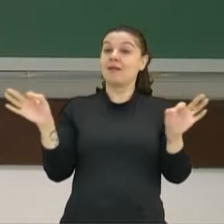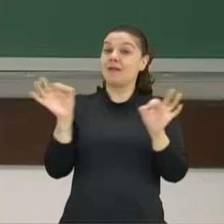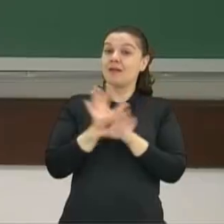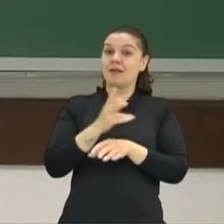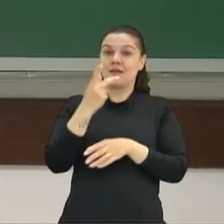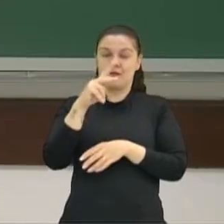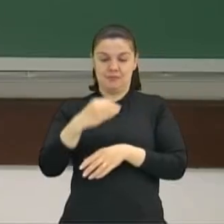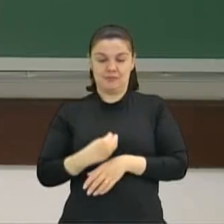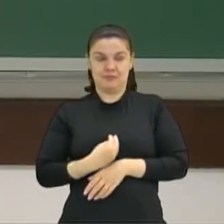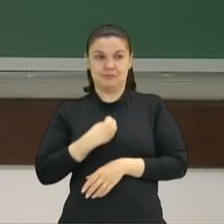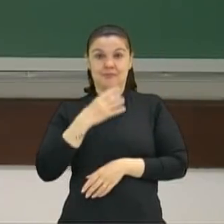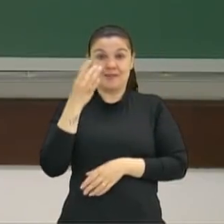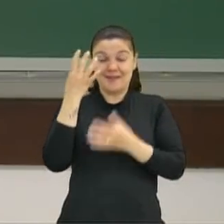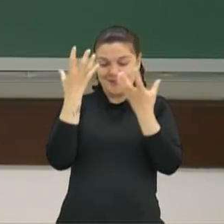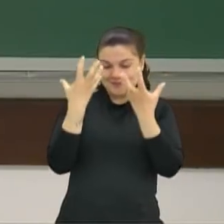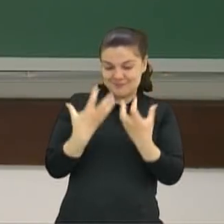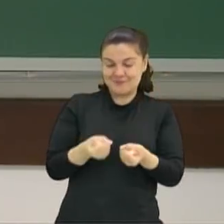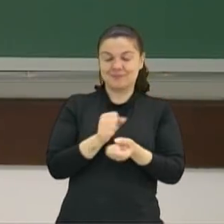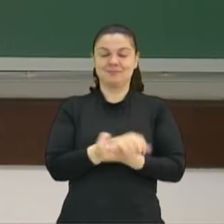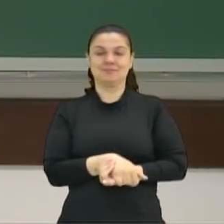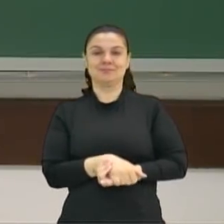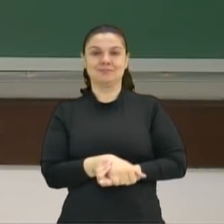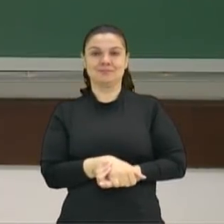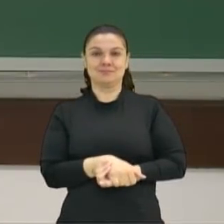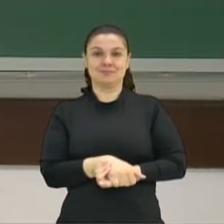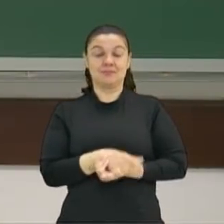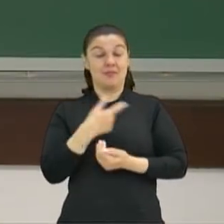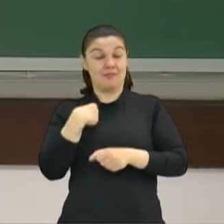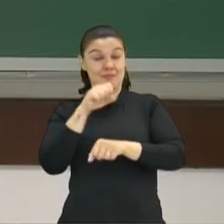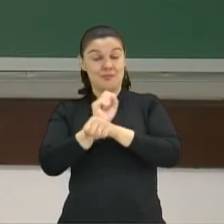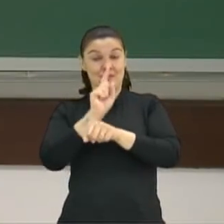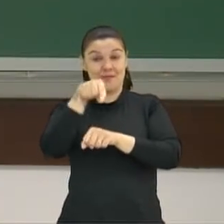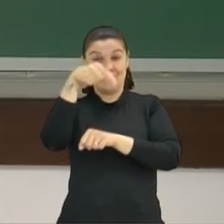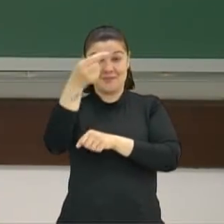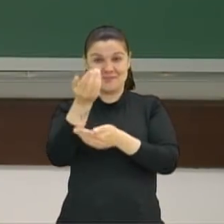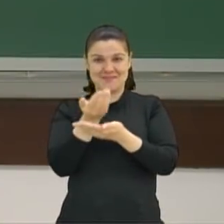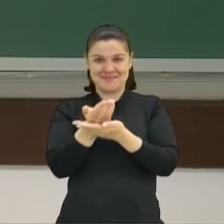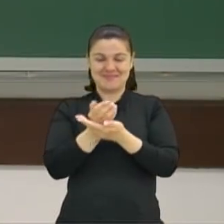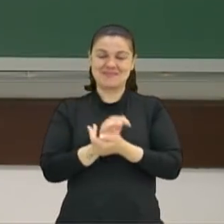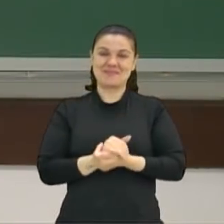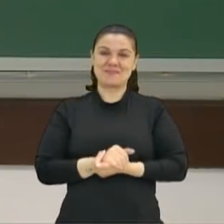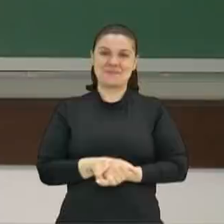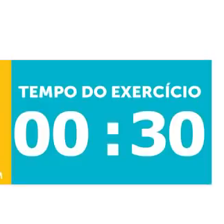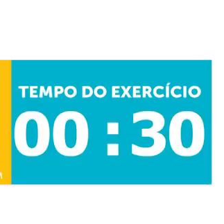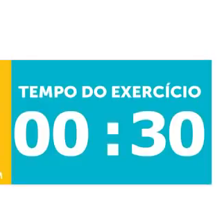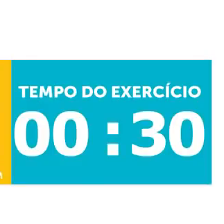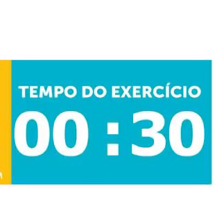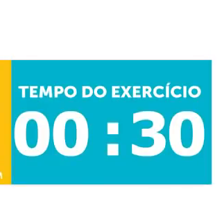sua presença estará garantida. Eu aguardo vocês na nossa próxima aula.